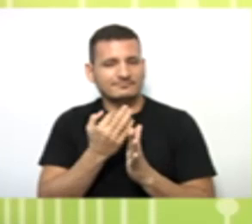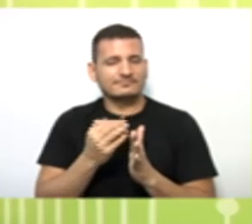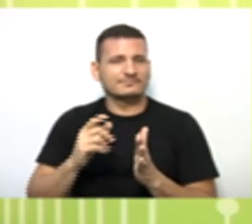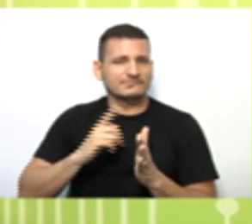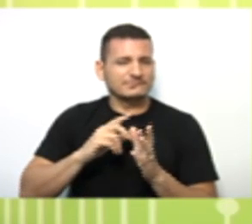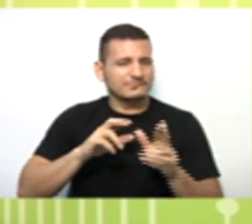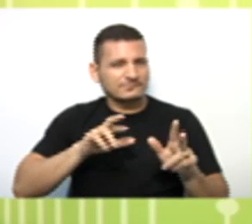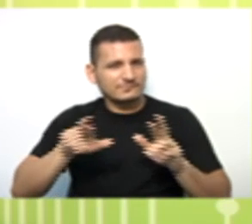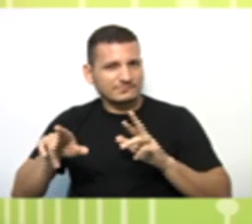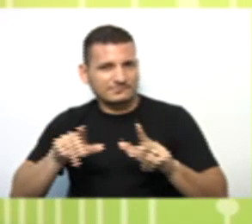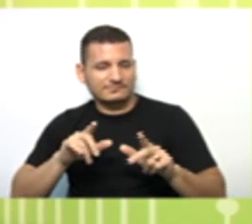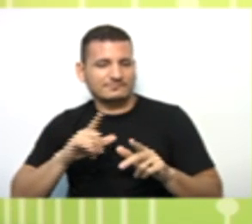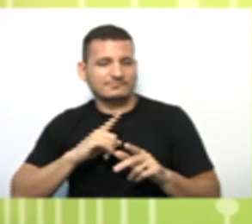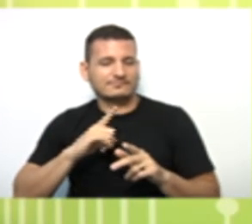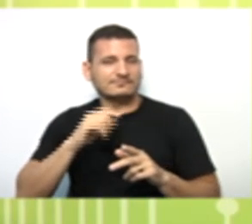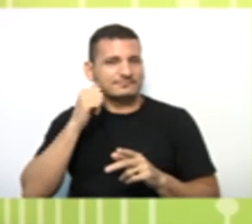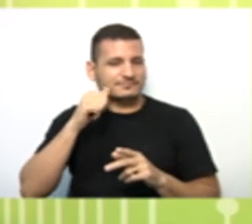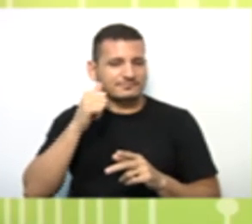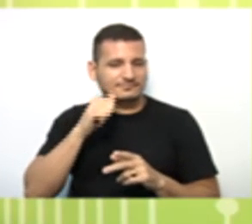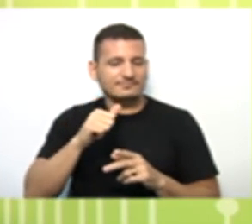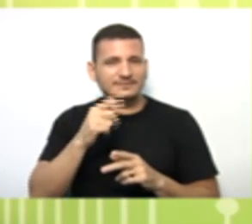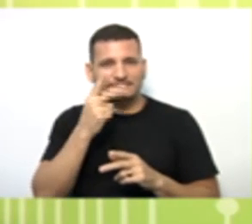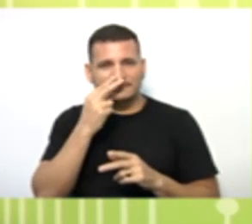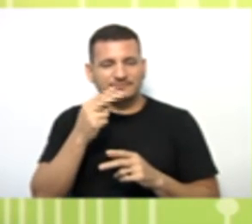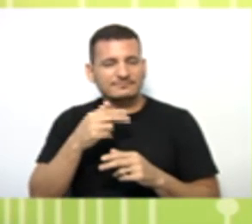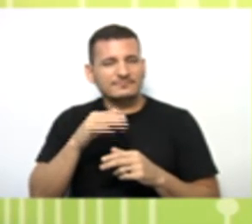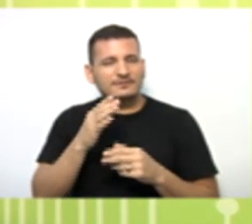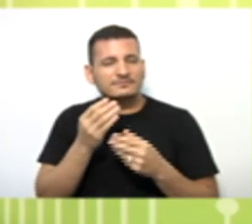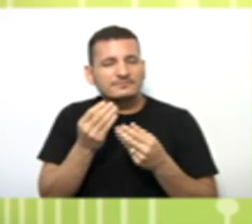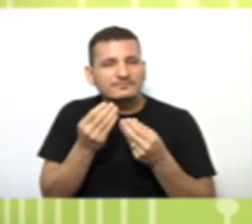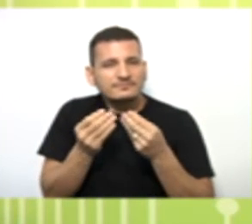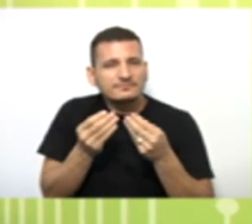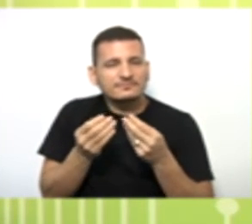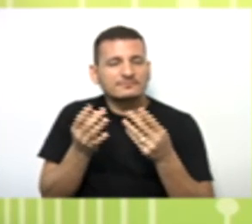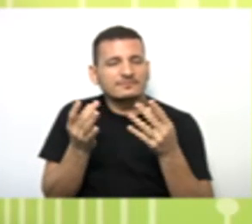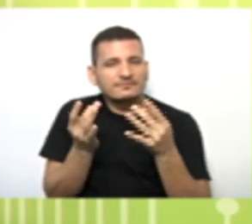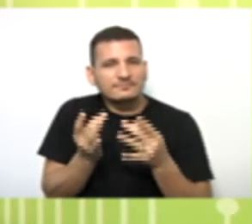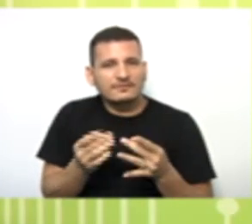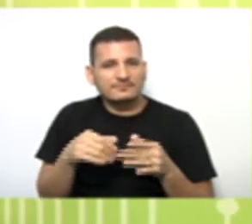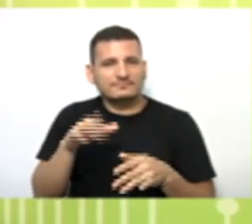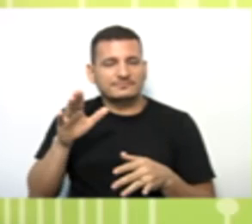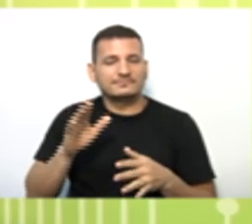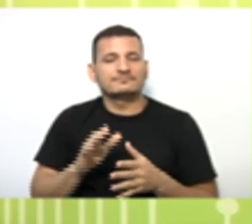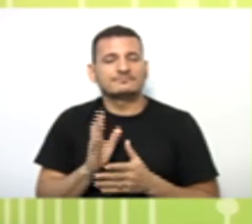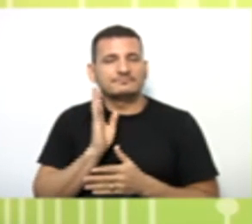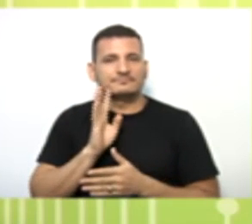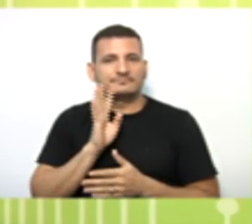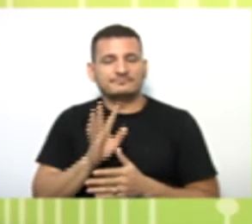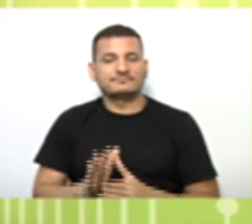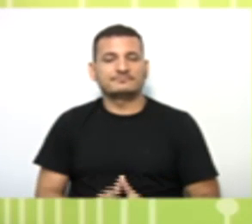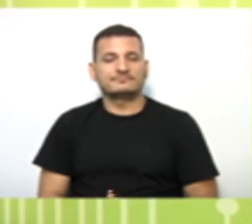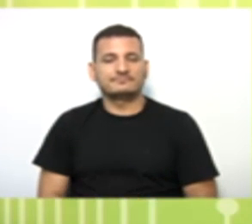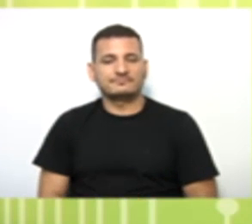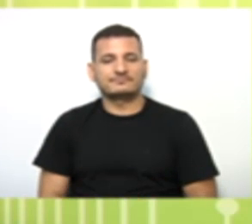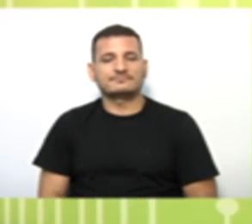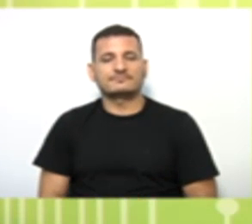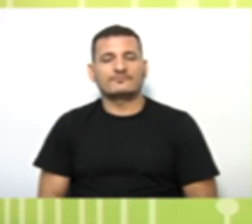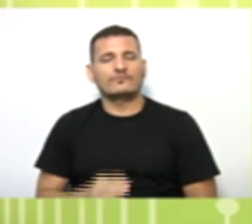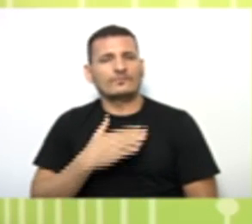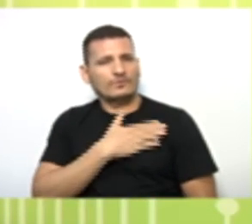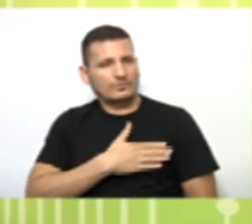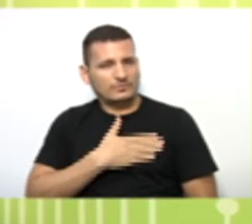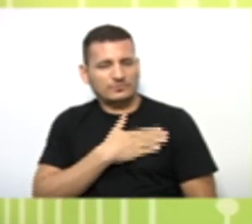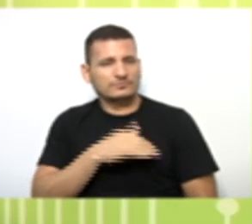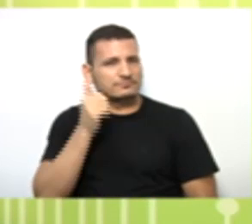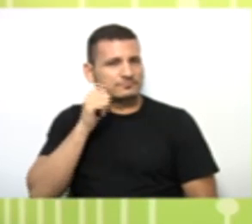de diferença na resposta delas. É interessante que a sutileza da resposta delas, né? Na objetividade das respostas delas. É bem legal. Eu gosto da participação